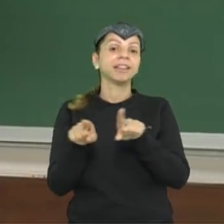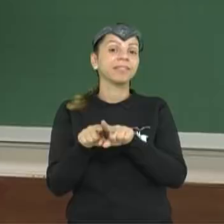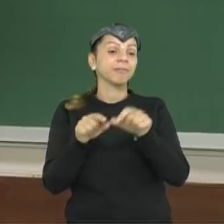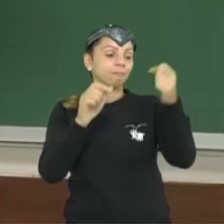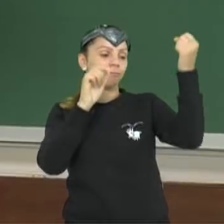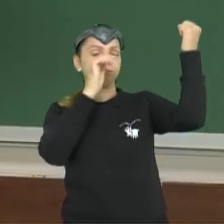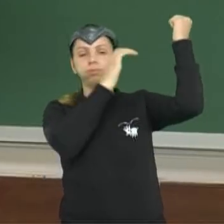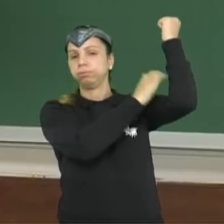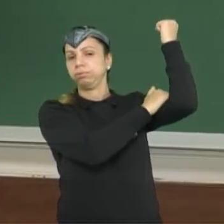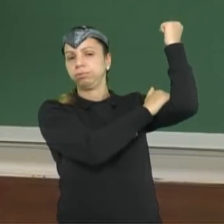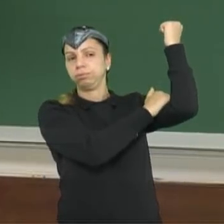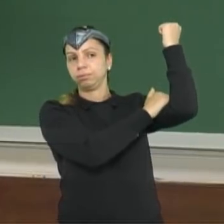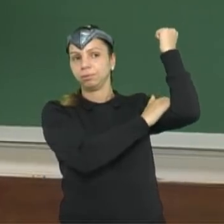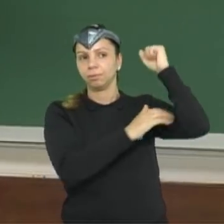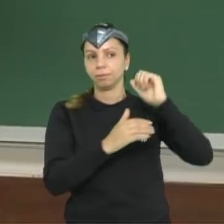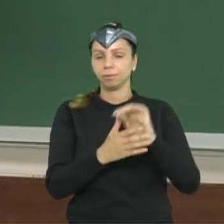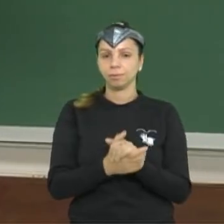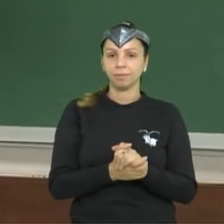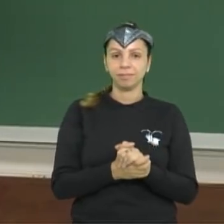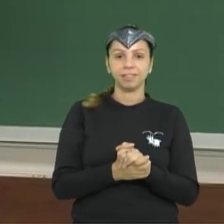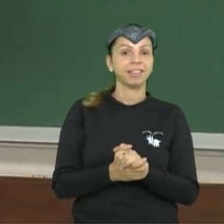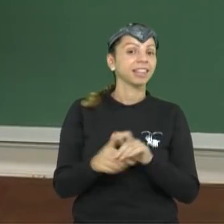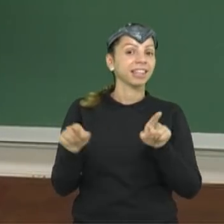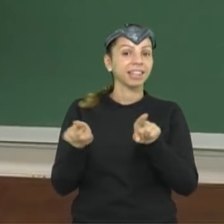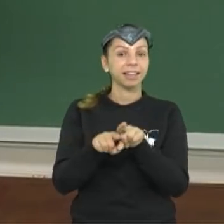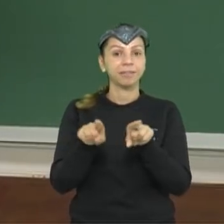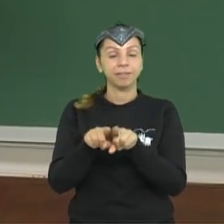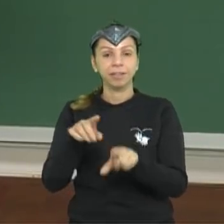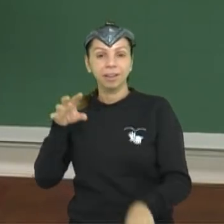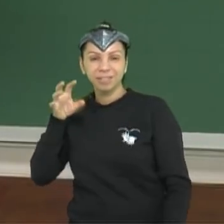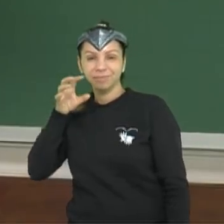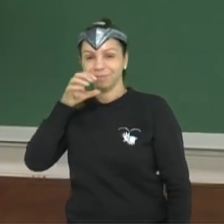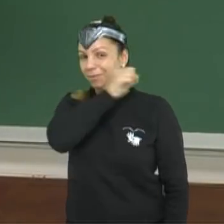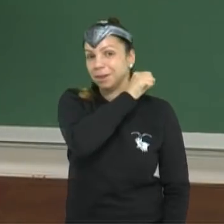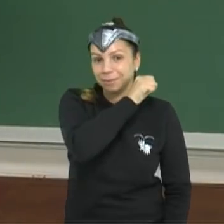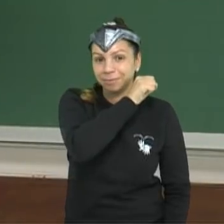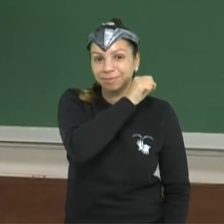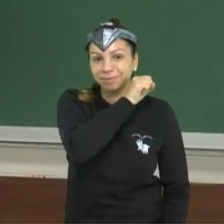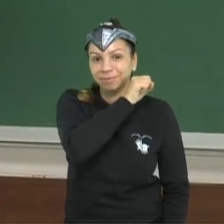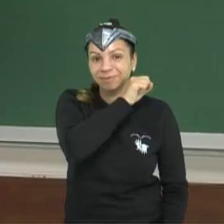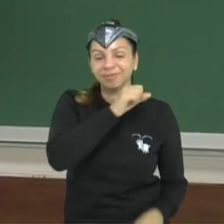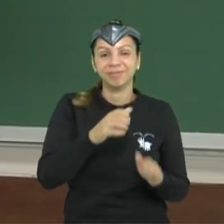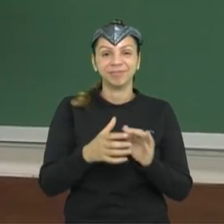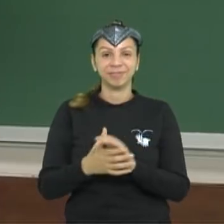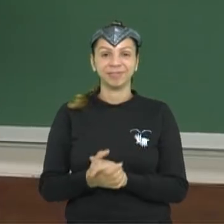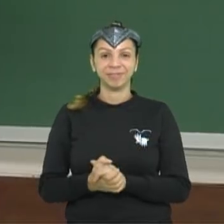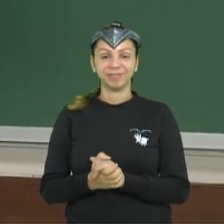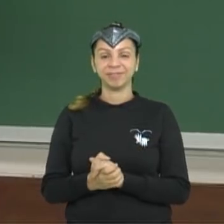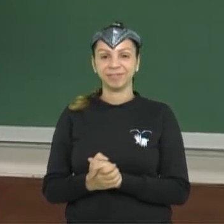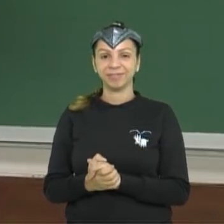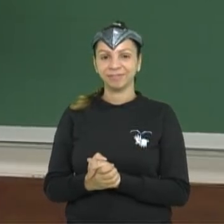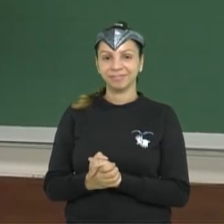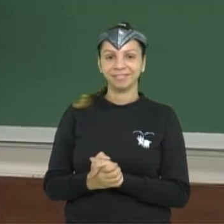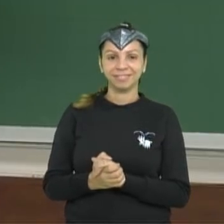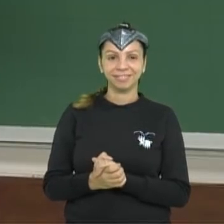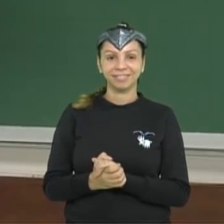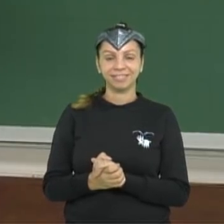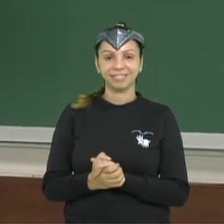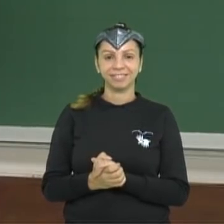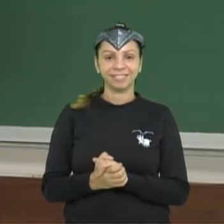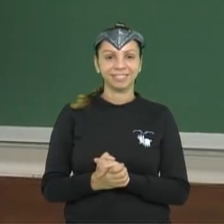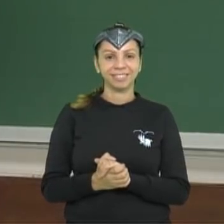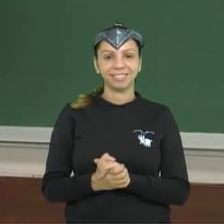ele é forte. Mas ele também é fast, rápido. E olha só qual é a